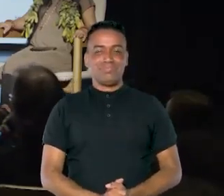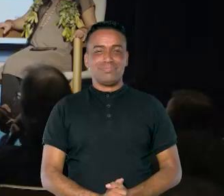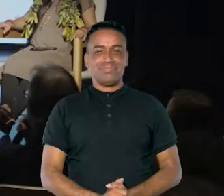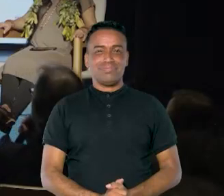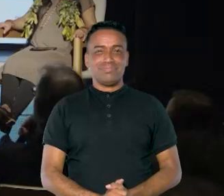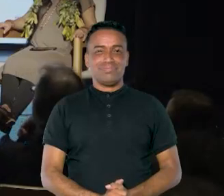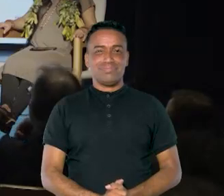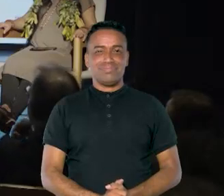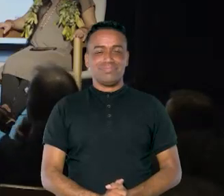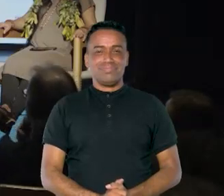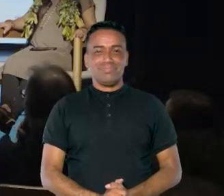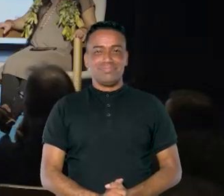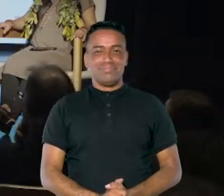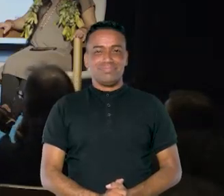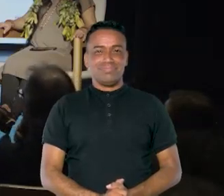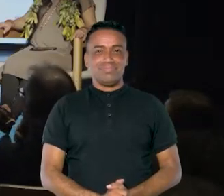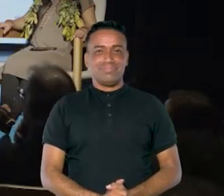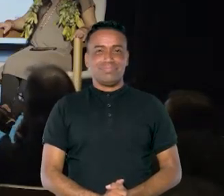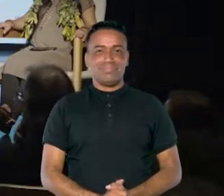Vamos lá, então.